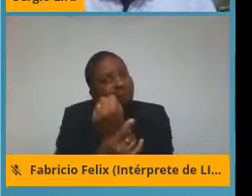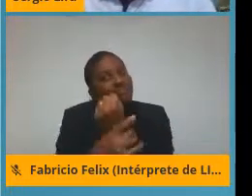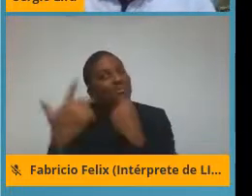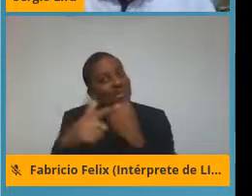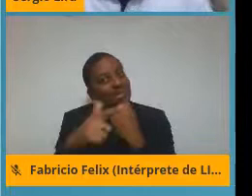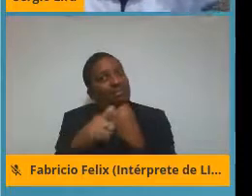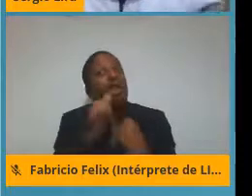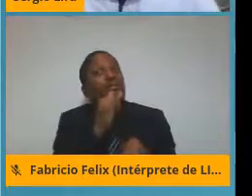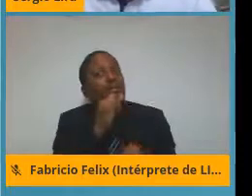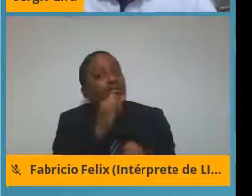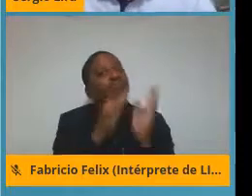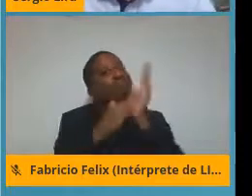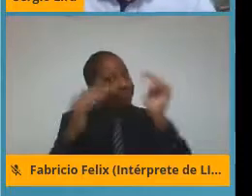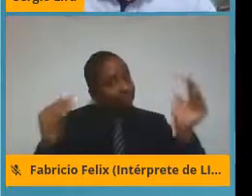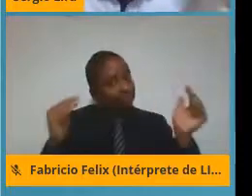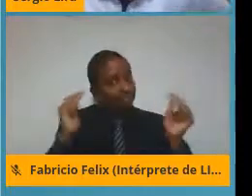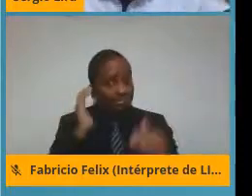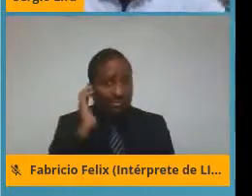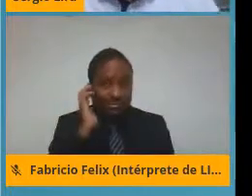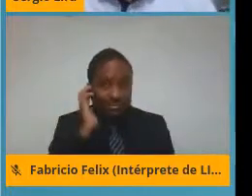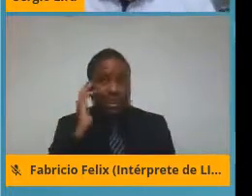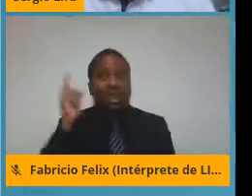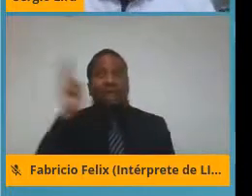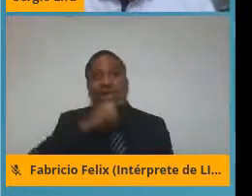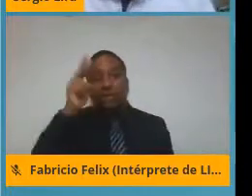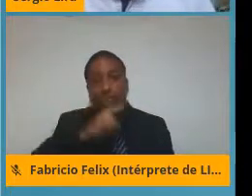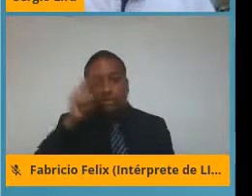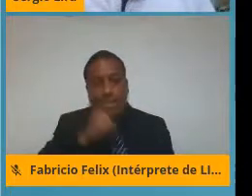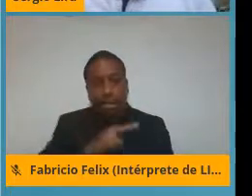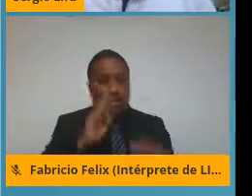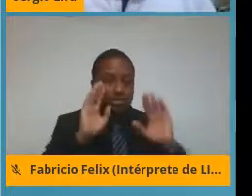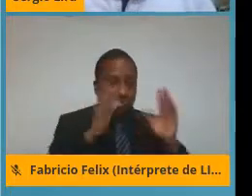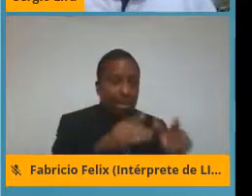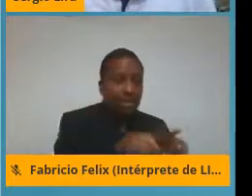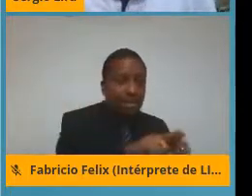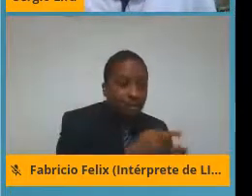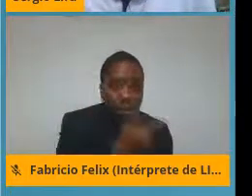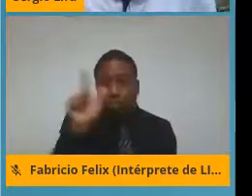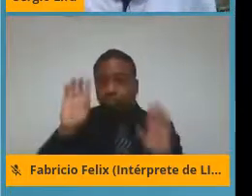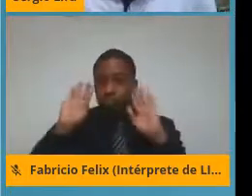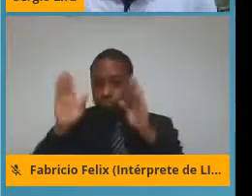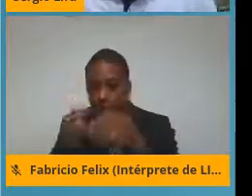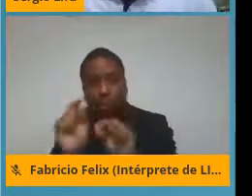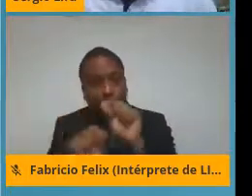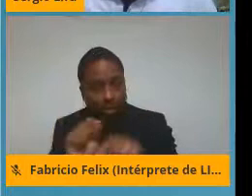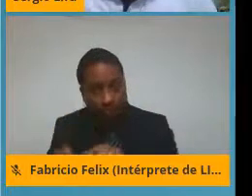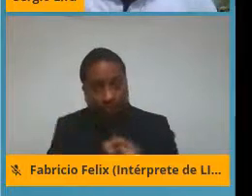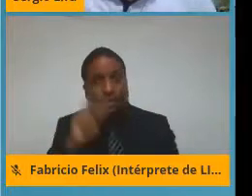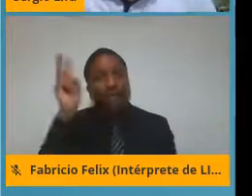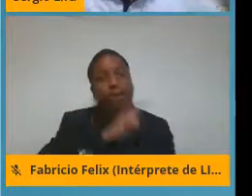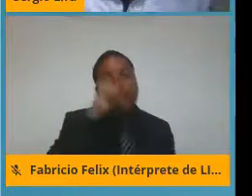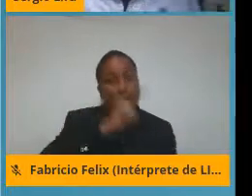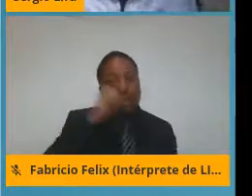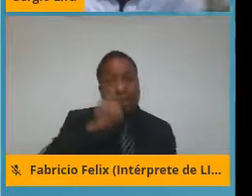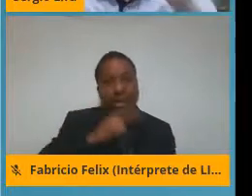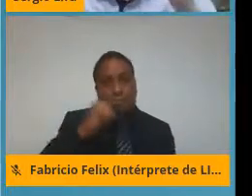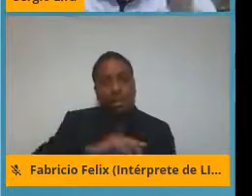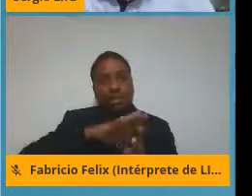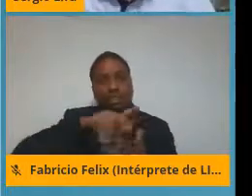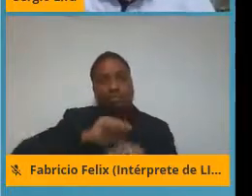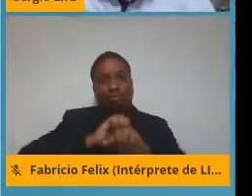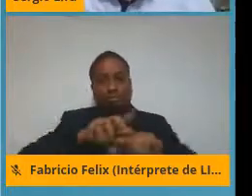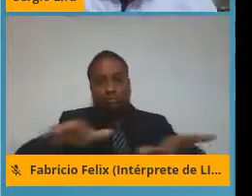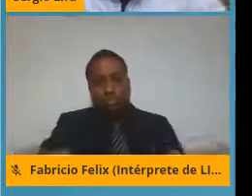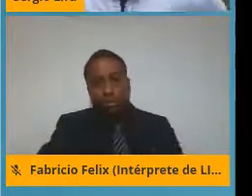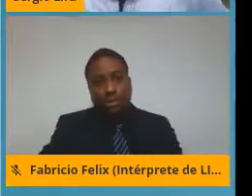Espanha. Além da velocidade, a gente tem que olhar para outra coisa. Além da velocidade da epidemia, se ela está alta ou